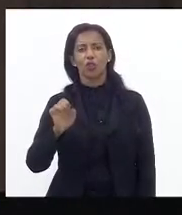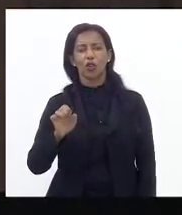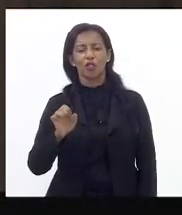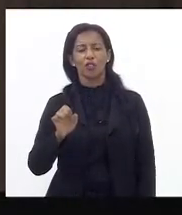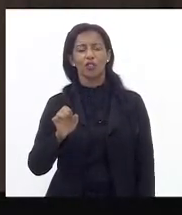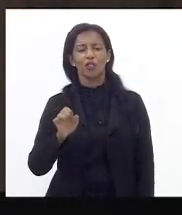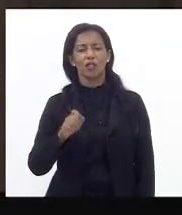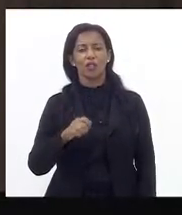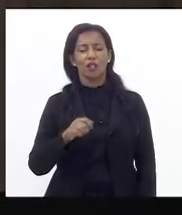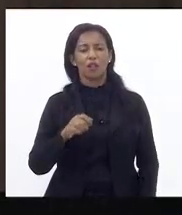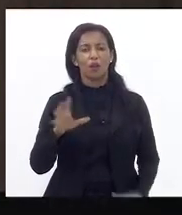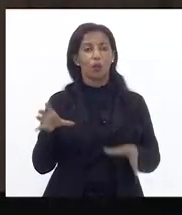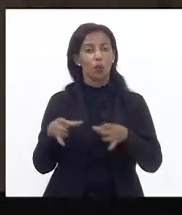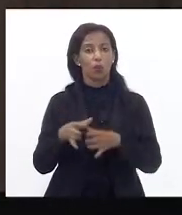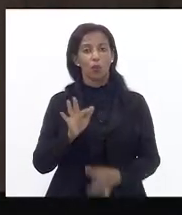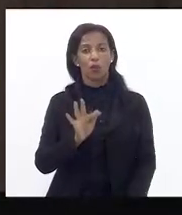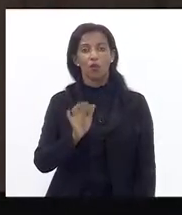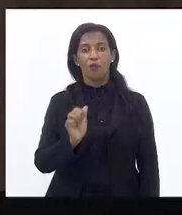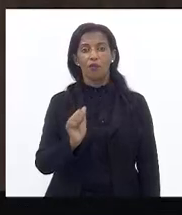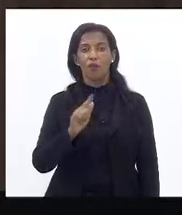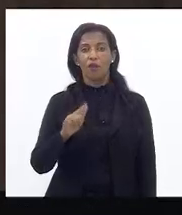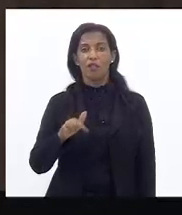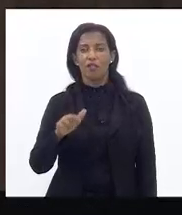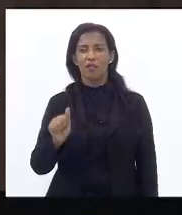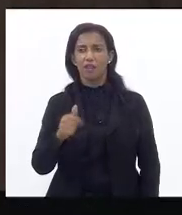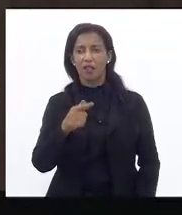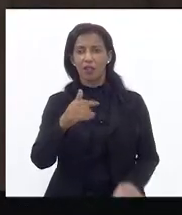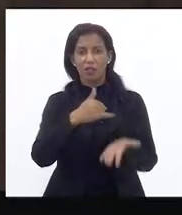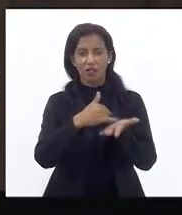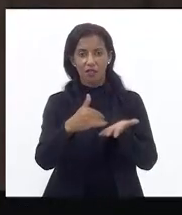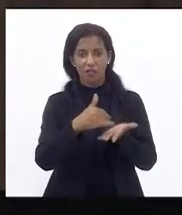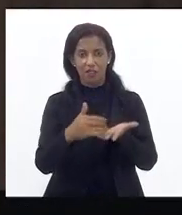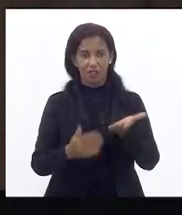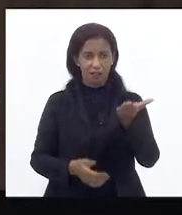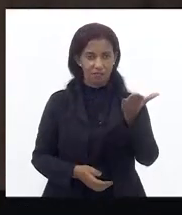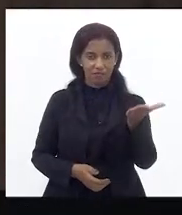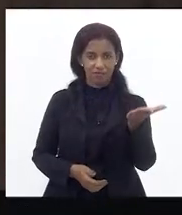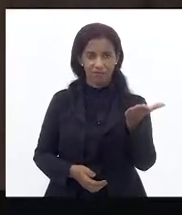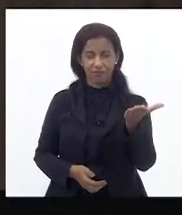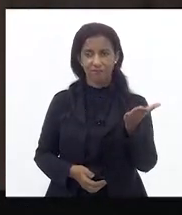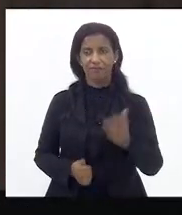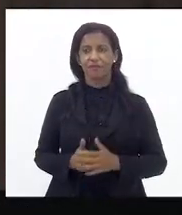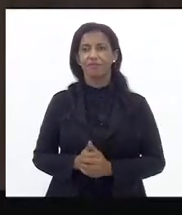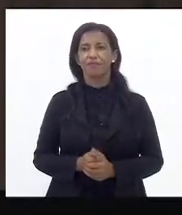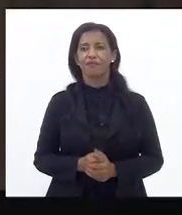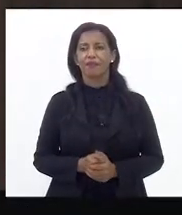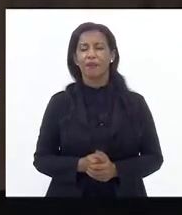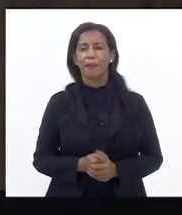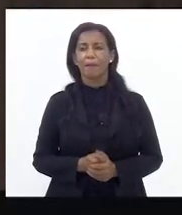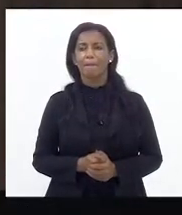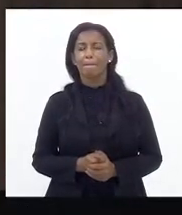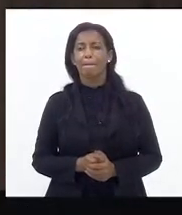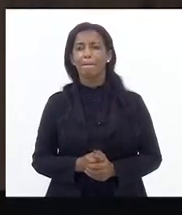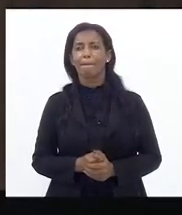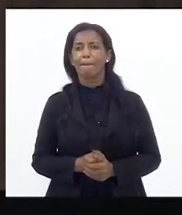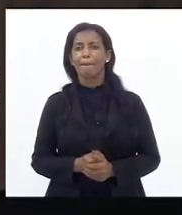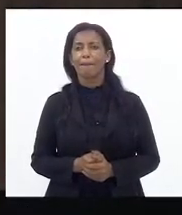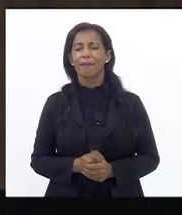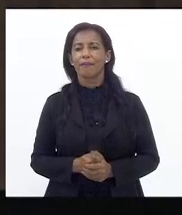A qual nosso excelentíssimo secretário está aqui presente mais se ausentou ali é